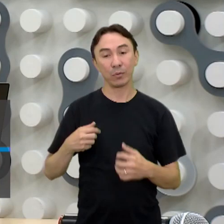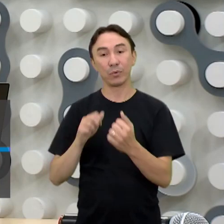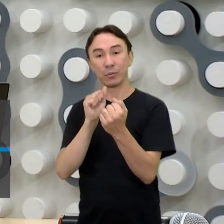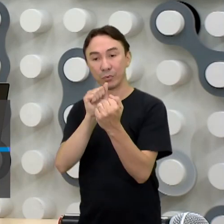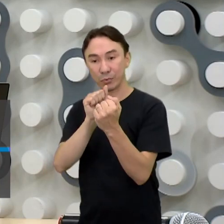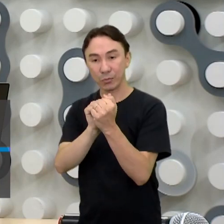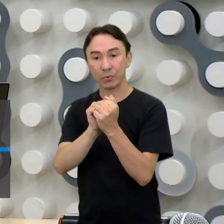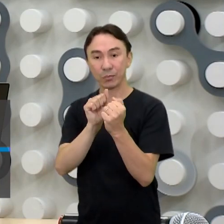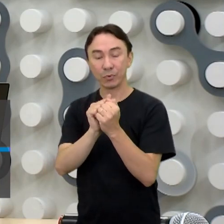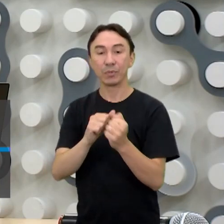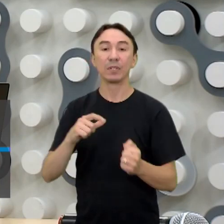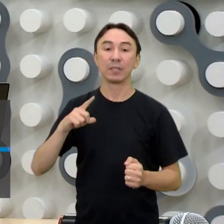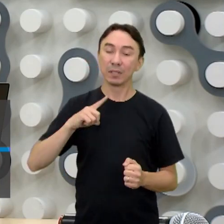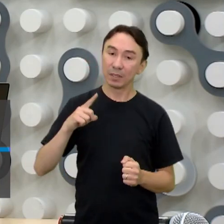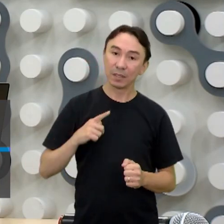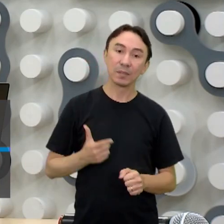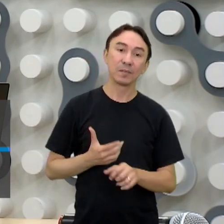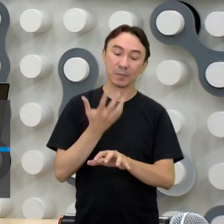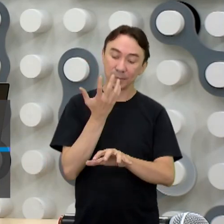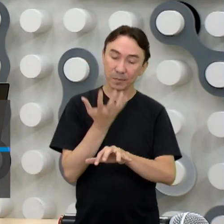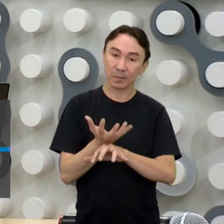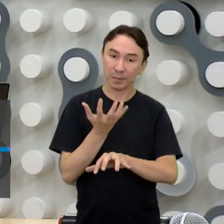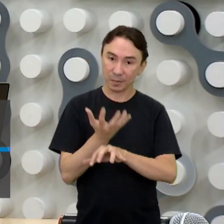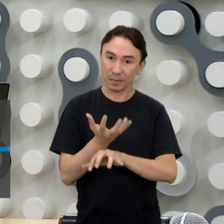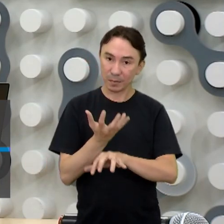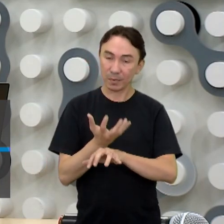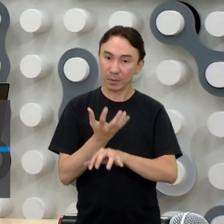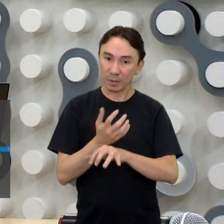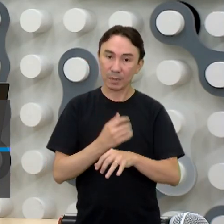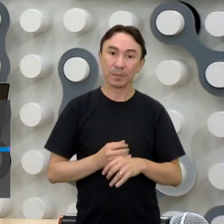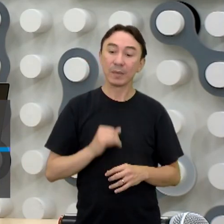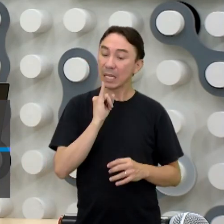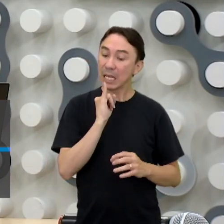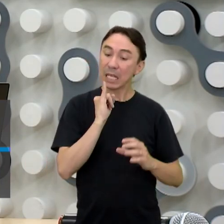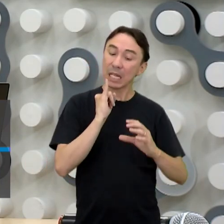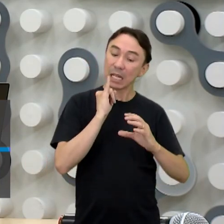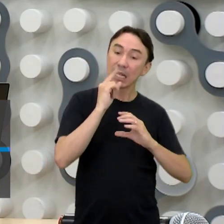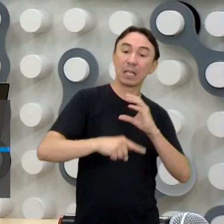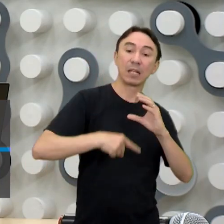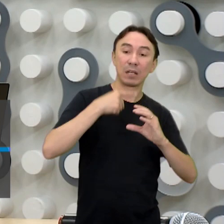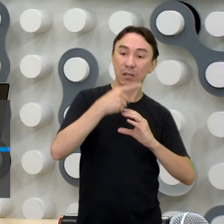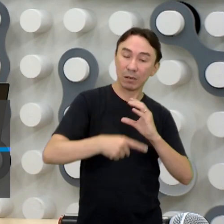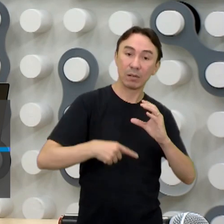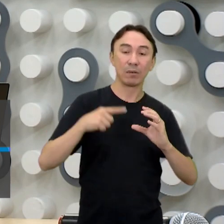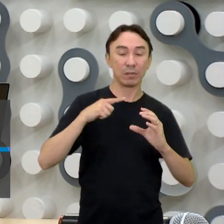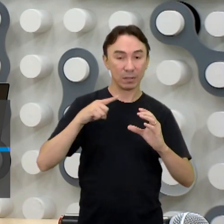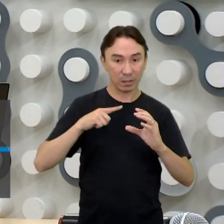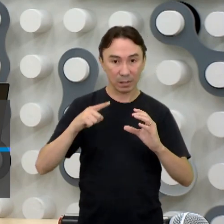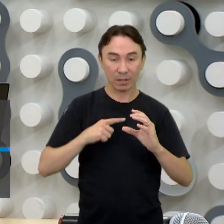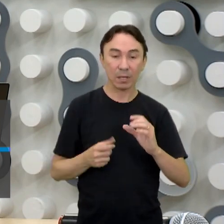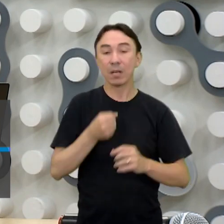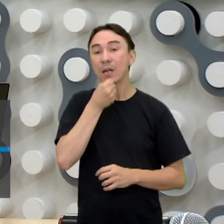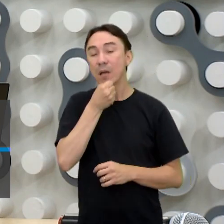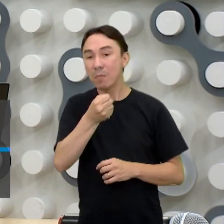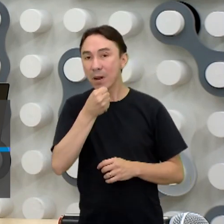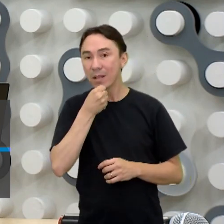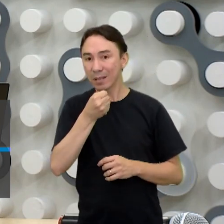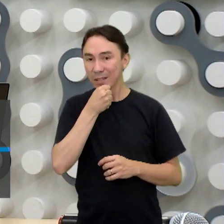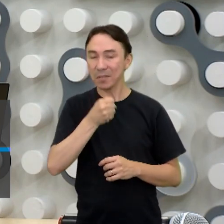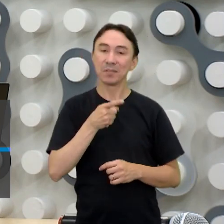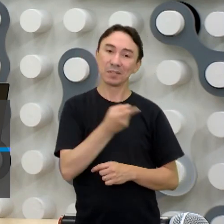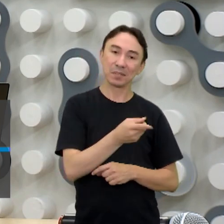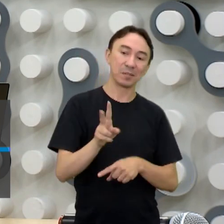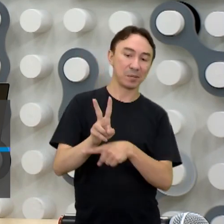um componente chamado Observatório da Imprensa Internacional, em que nós analisaremos notícias do mundo inteiro, notícias que vêm de todos os lugares.